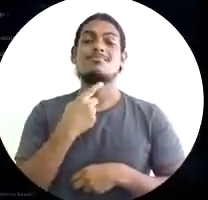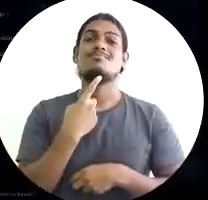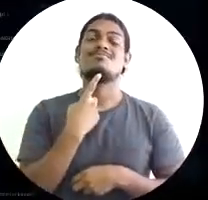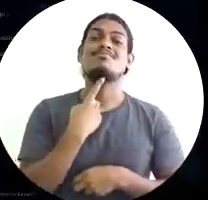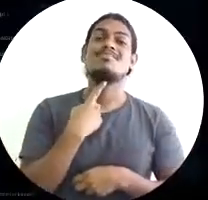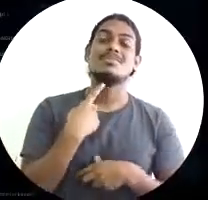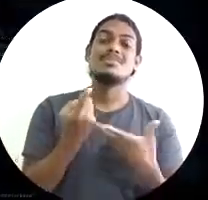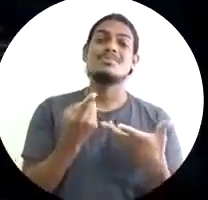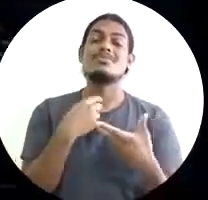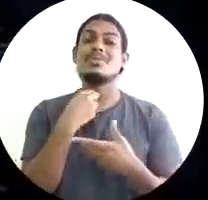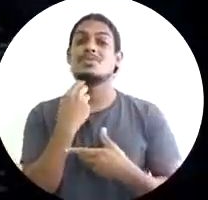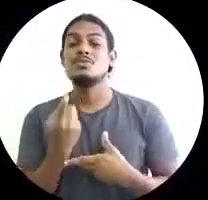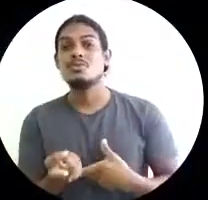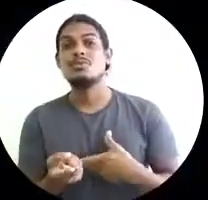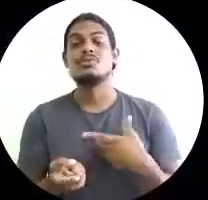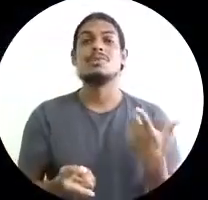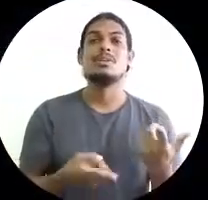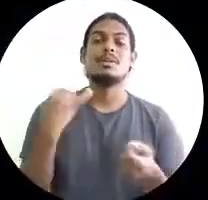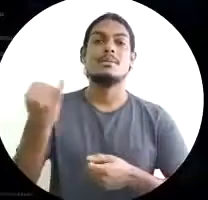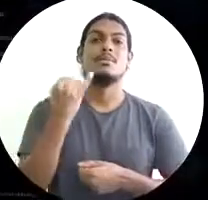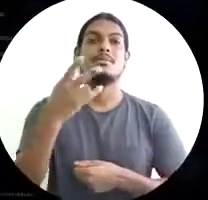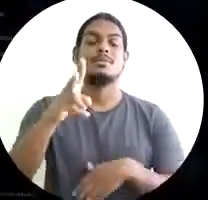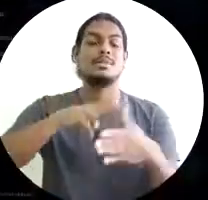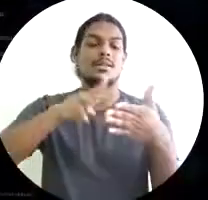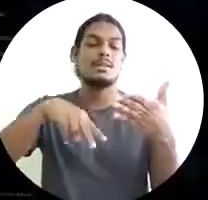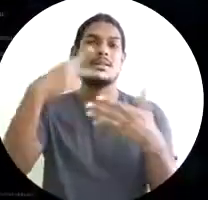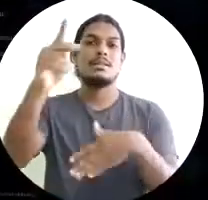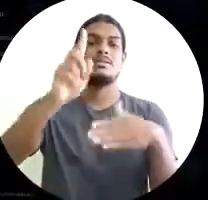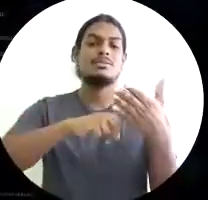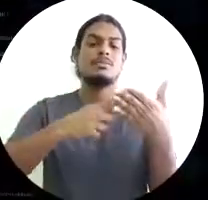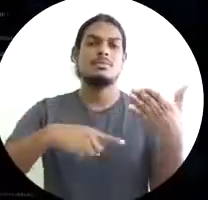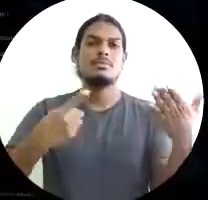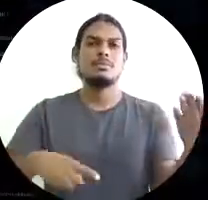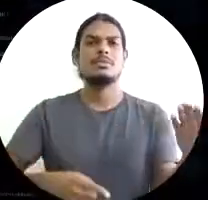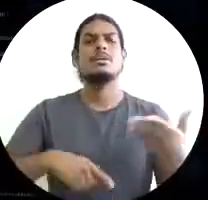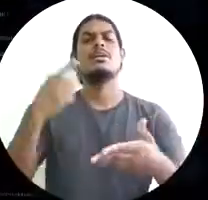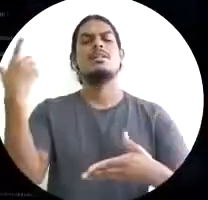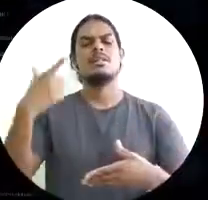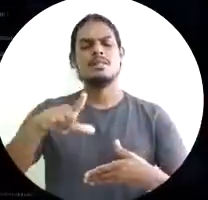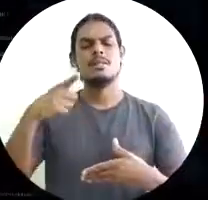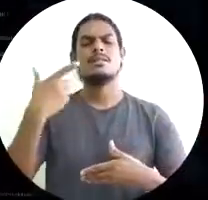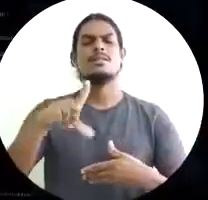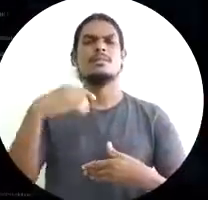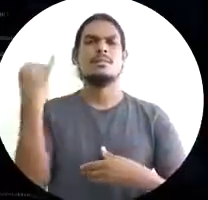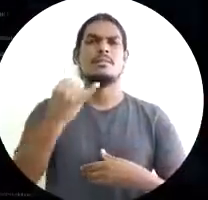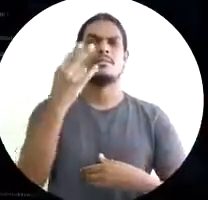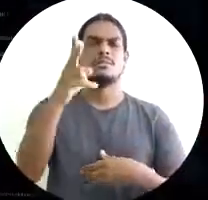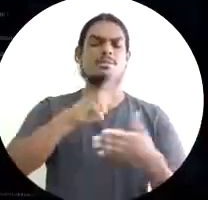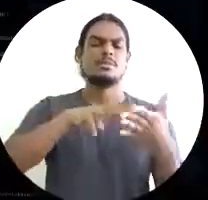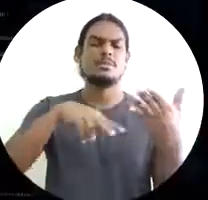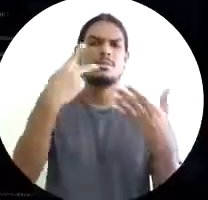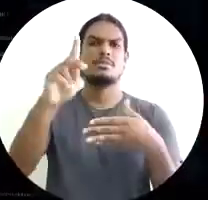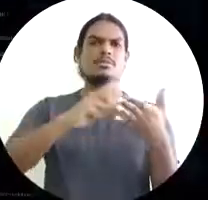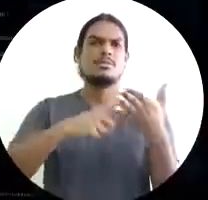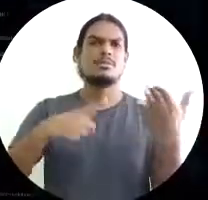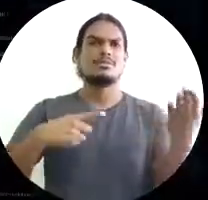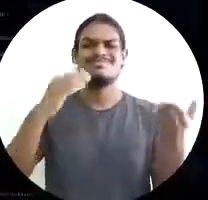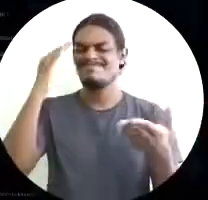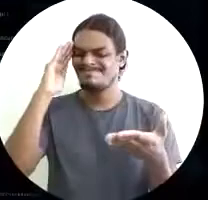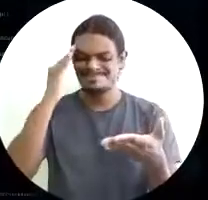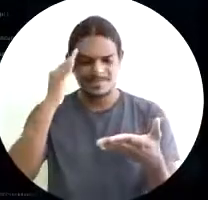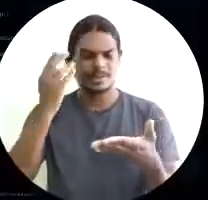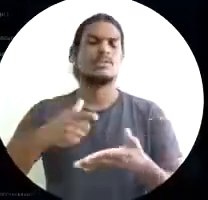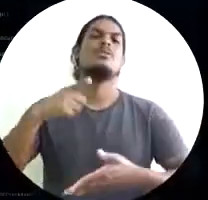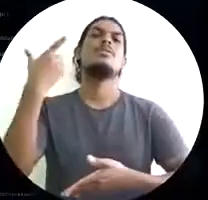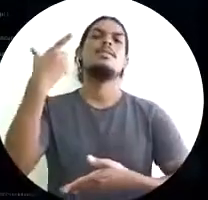você não aprendeu, você consulte o caderno de estudo, leia ele novamente. É importante você ler, se você não entendeu, você lê